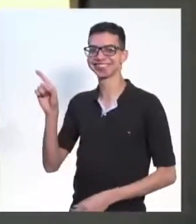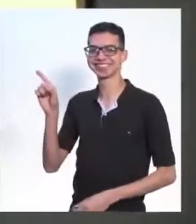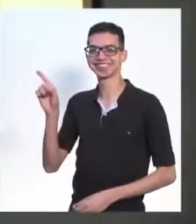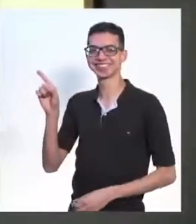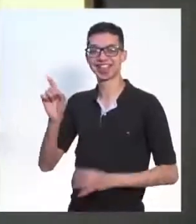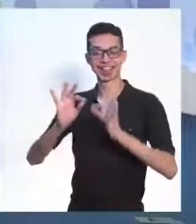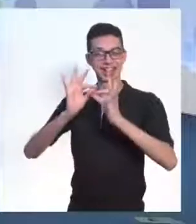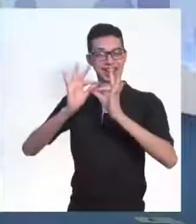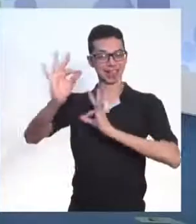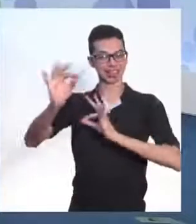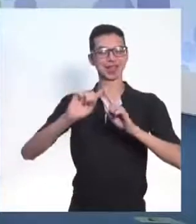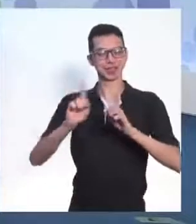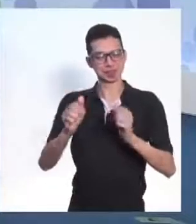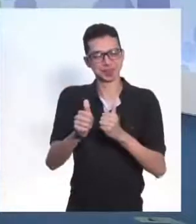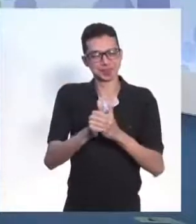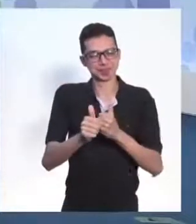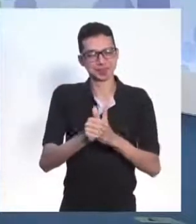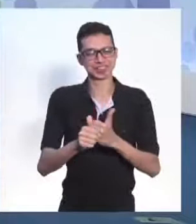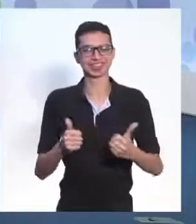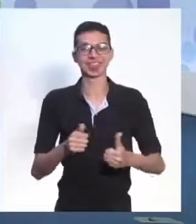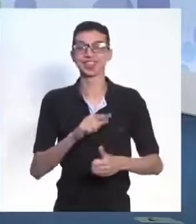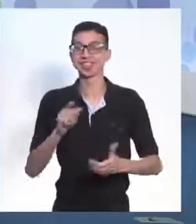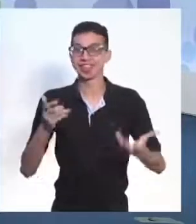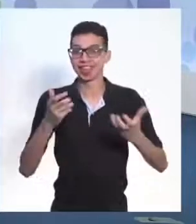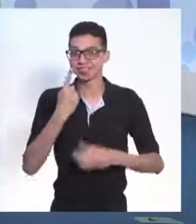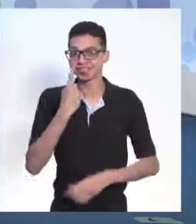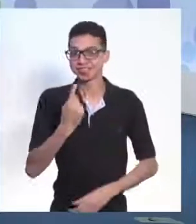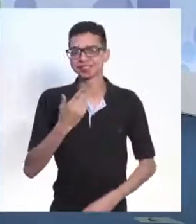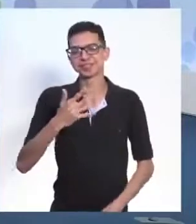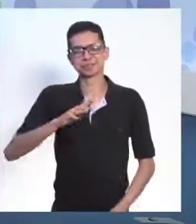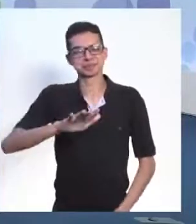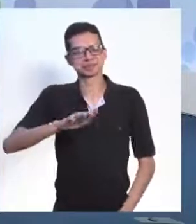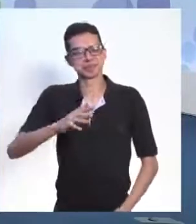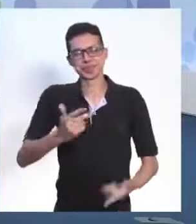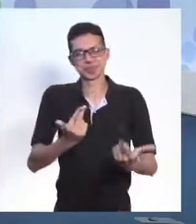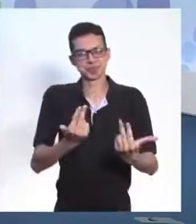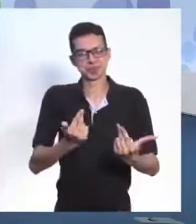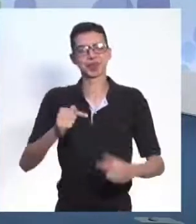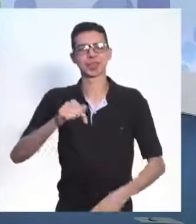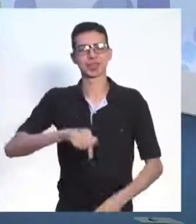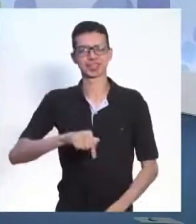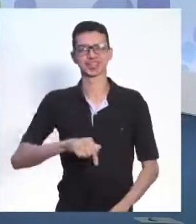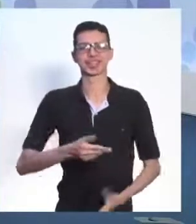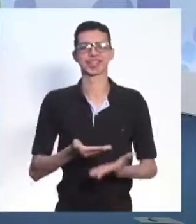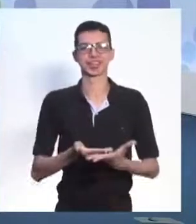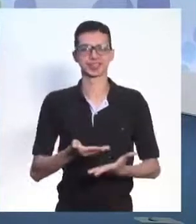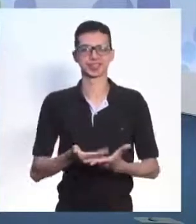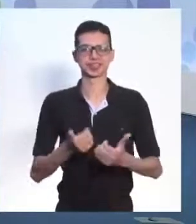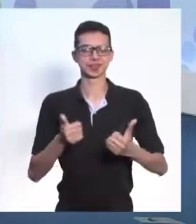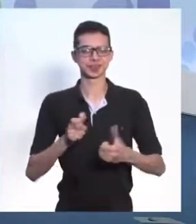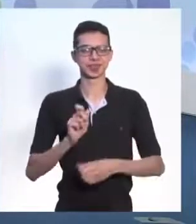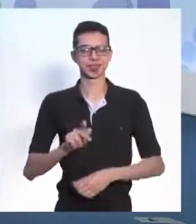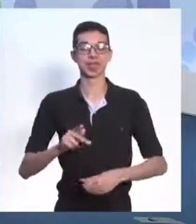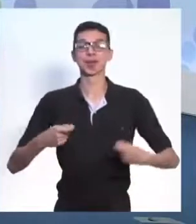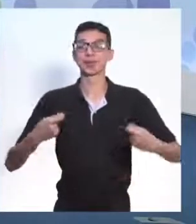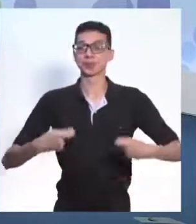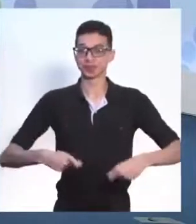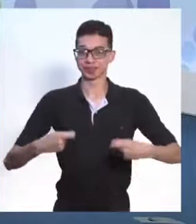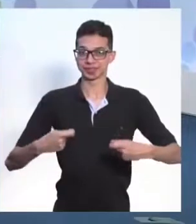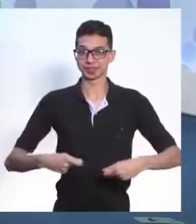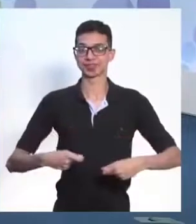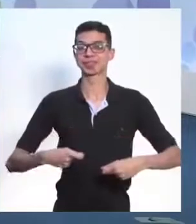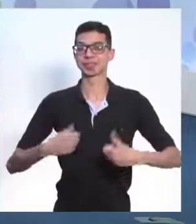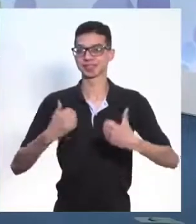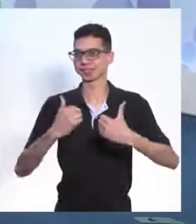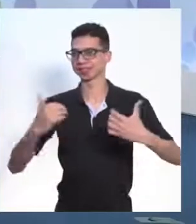perto. Né? Então, para quem queria ver, é assim mais ou menos que acontece aqui as aulas. Gente, a gente precisa dessa galera junto com a